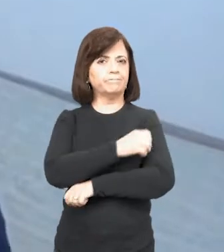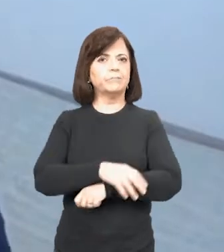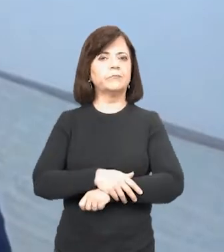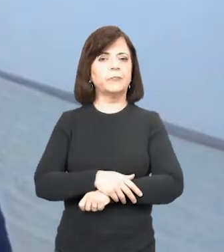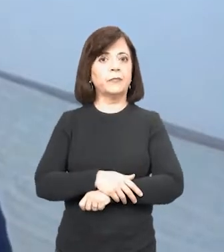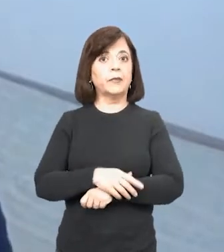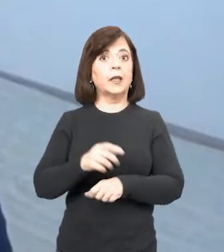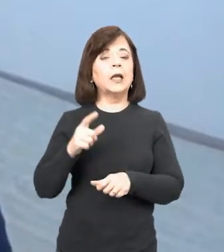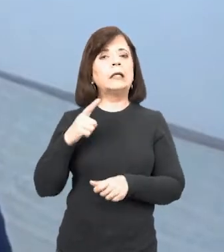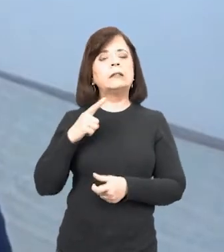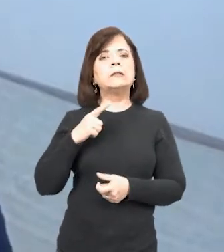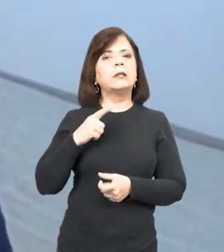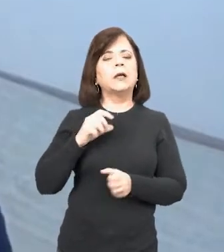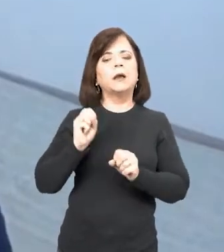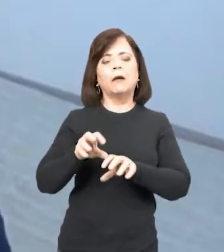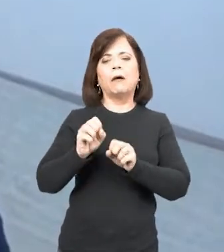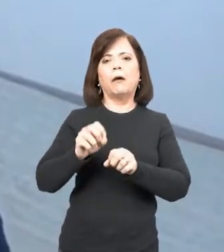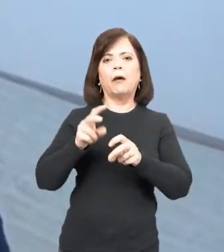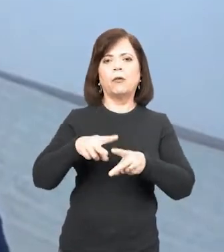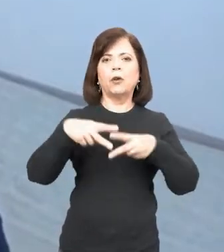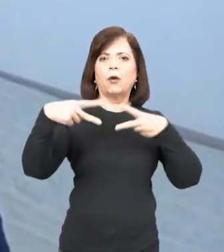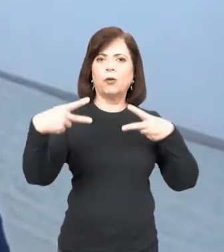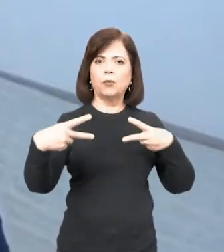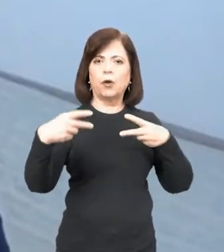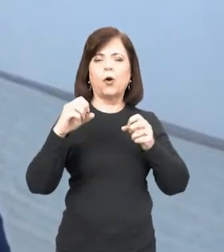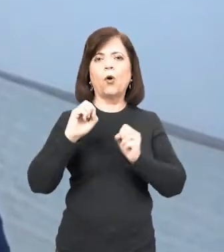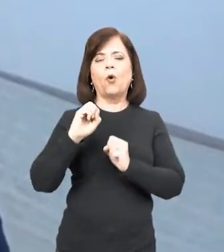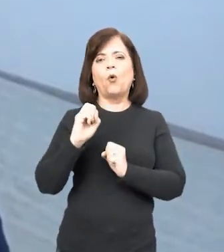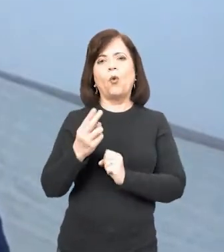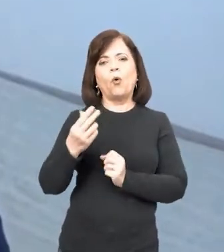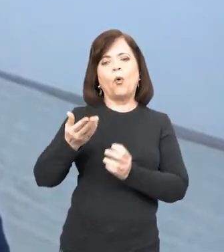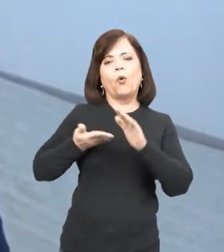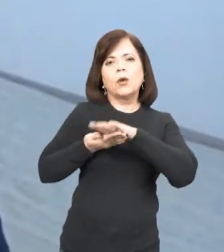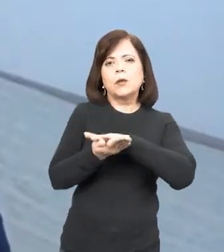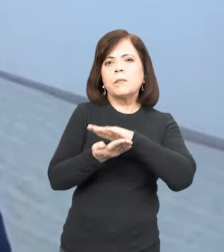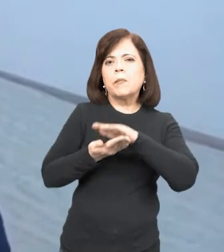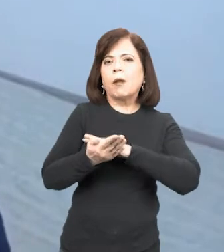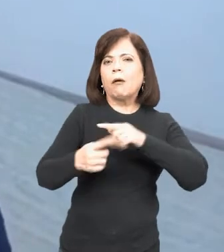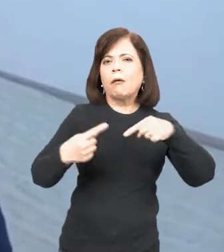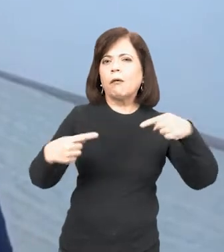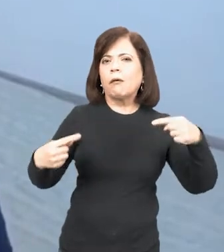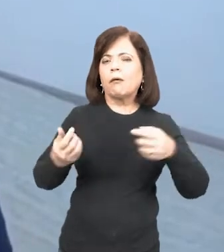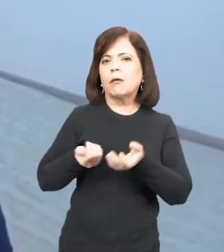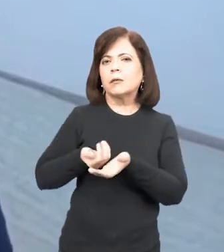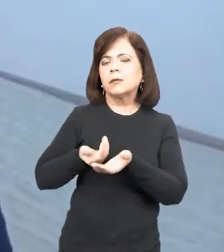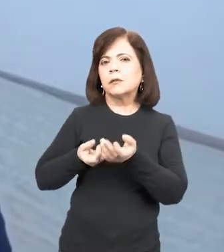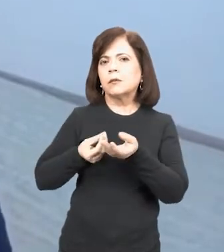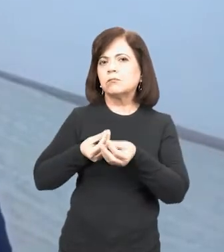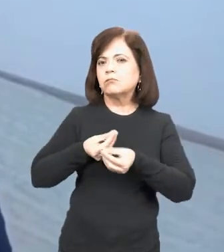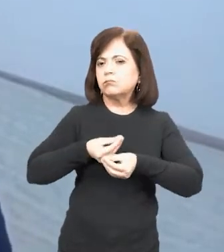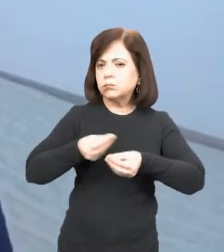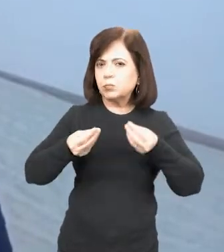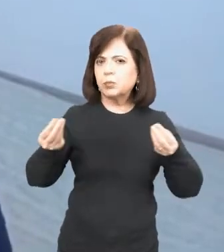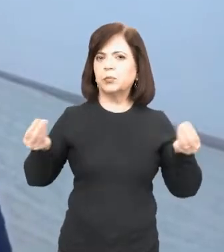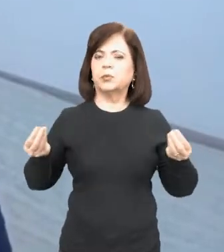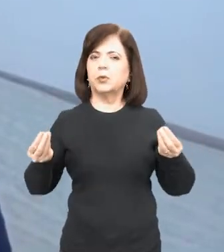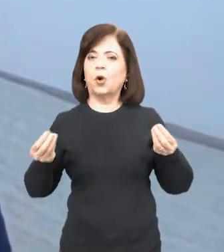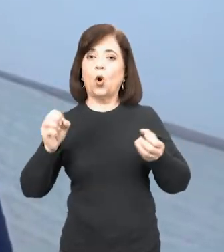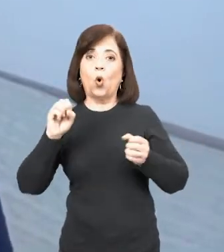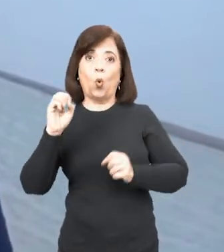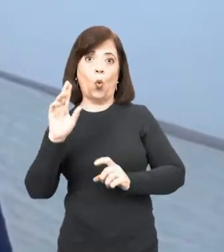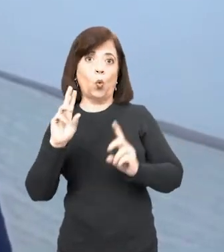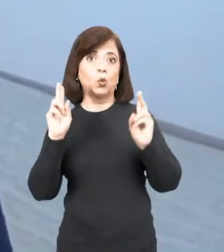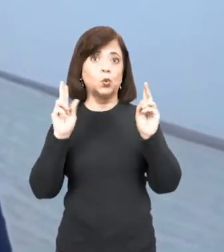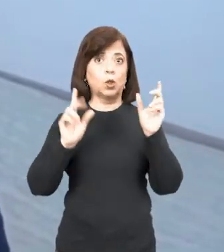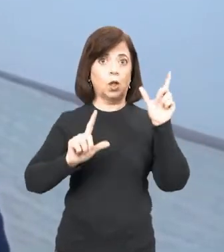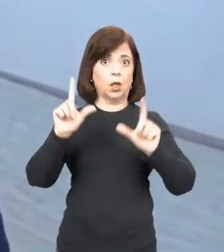vêm através de aulas online, ou oferecendo apostilas impressas, aulas através da televisão, enfim, tem